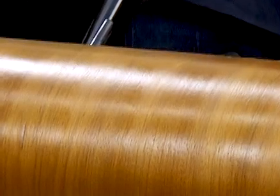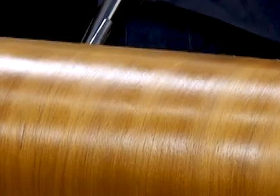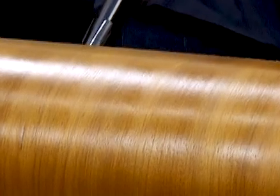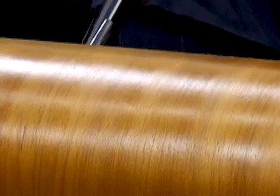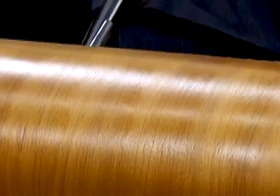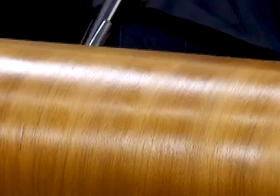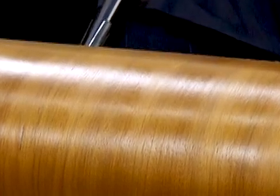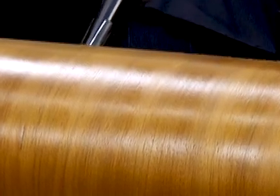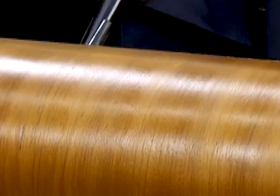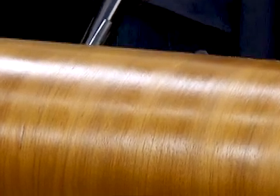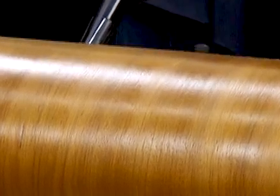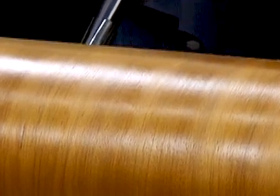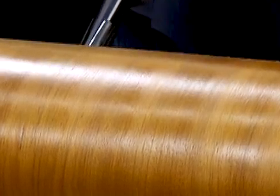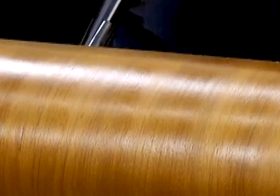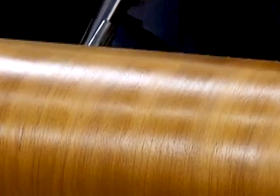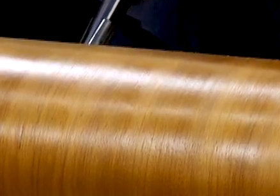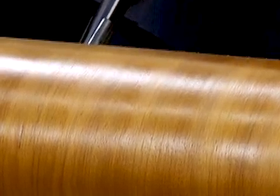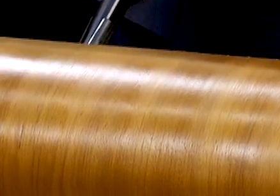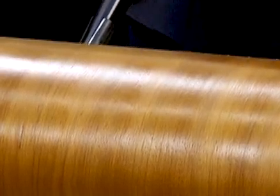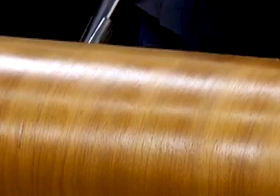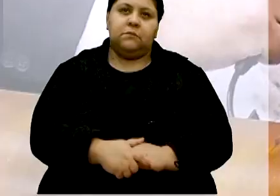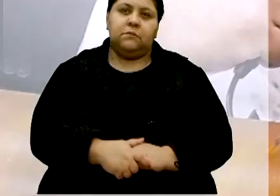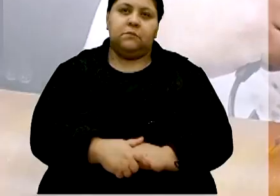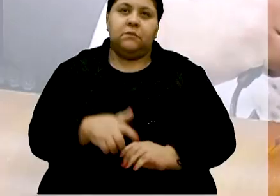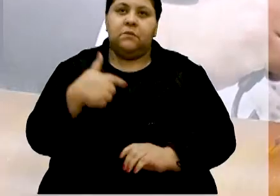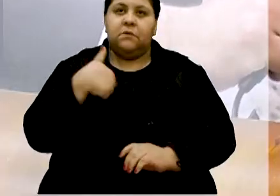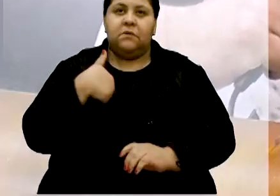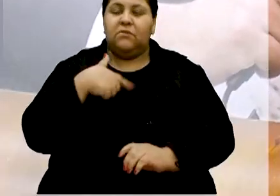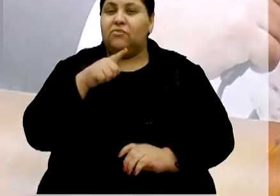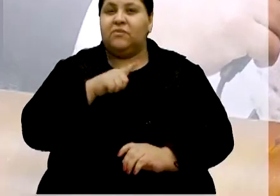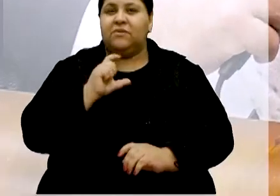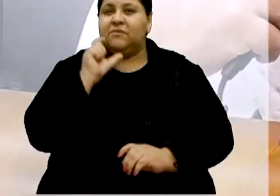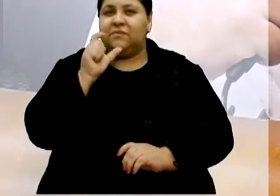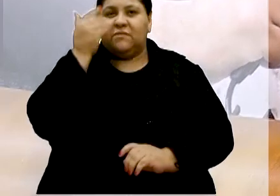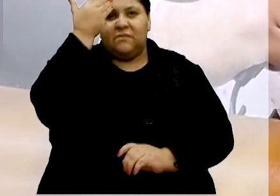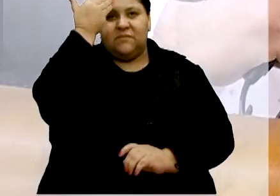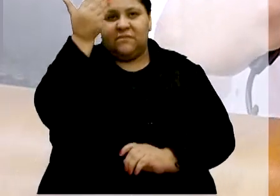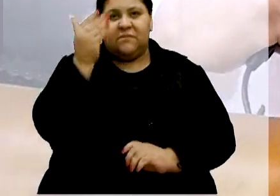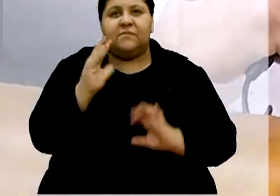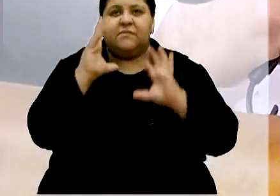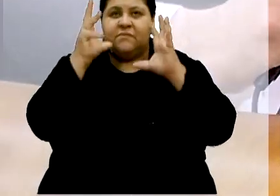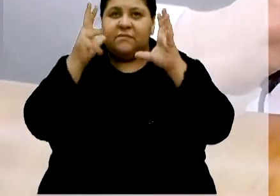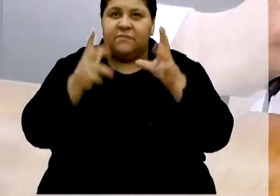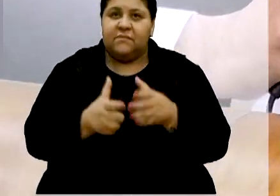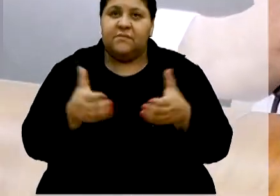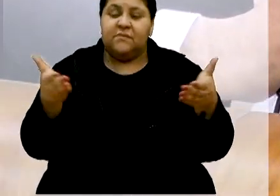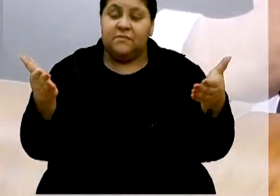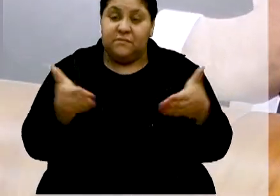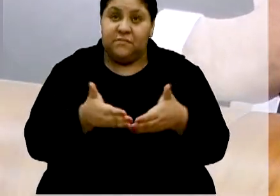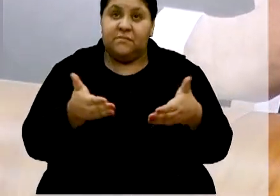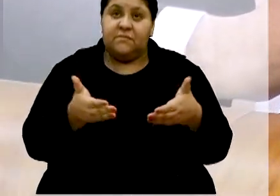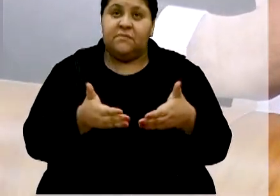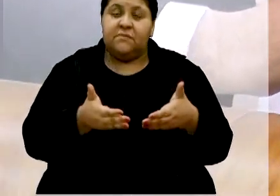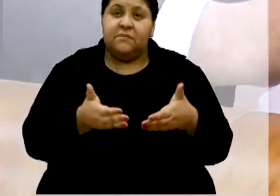e pediu aos orixás proteção para todos. E palavra, agradeço a todos que aqui estão, que